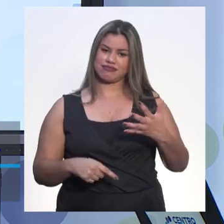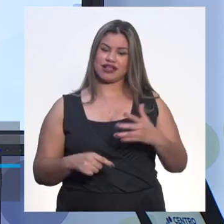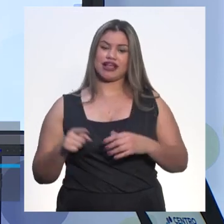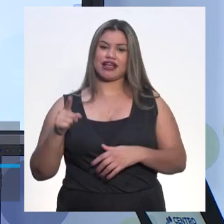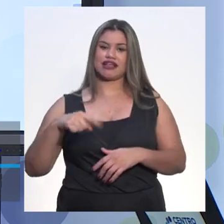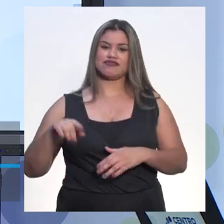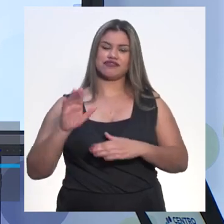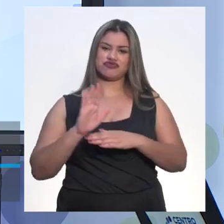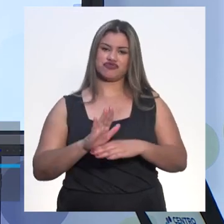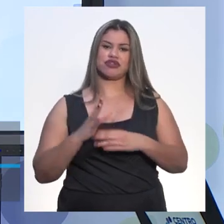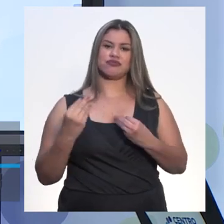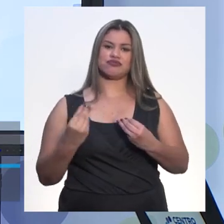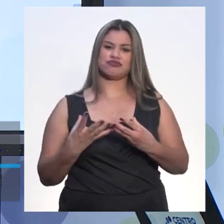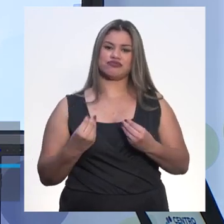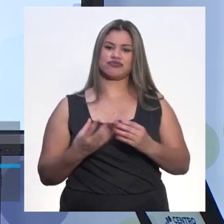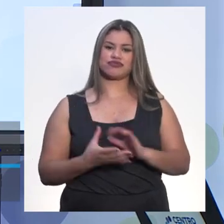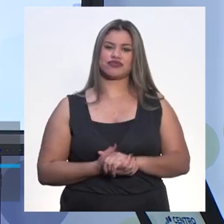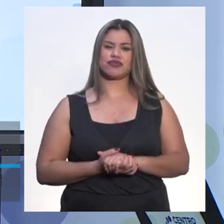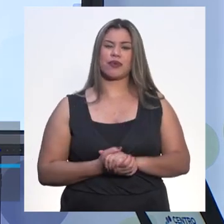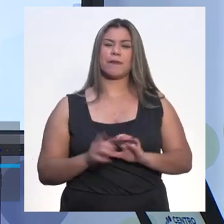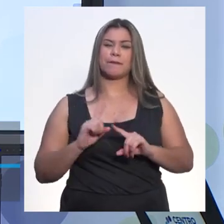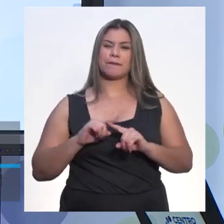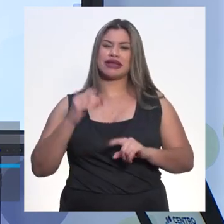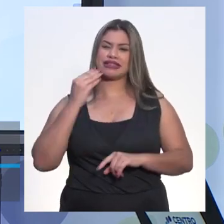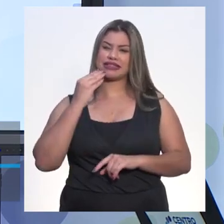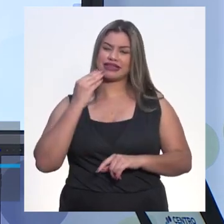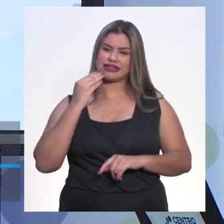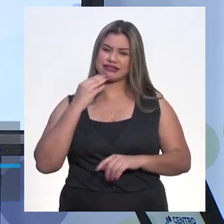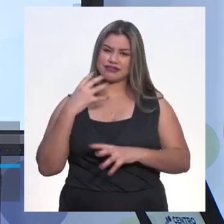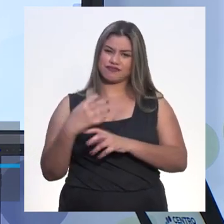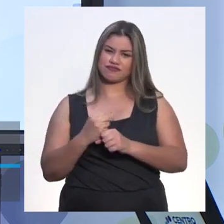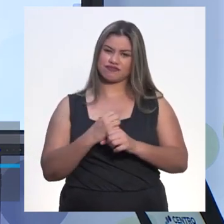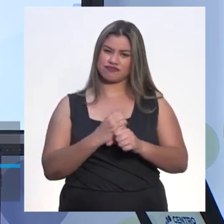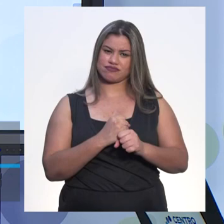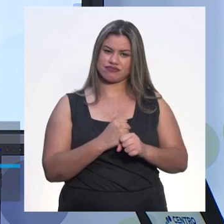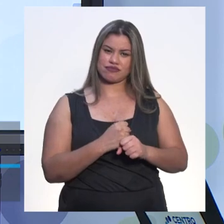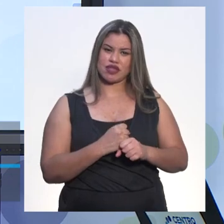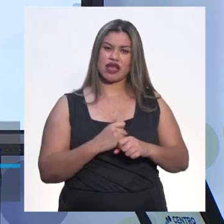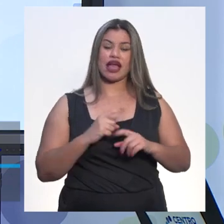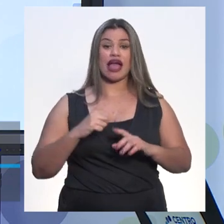ajudar bastante, correto? Mas tentem fazer um cálculo. Como a